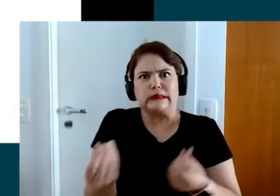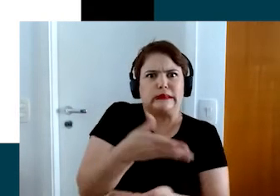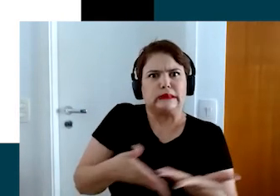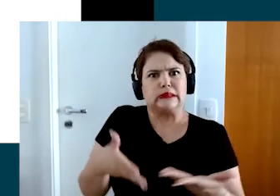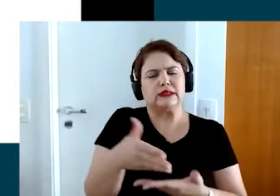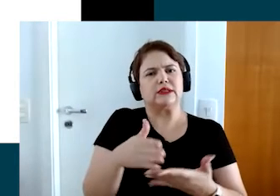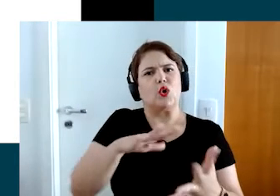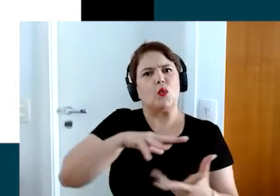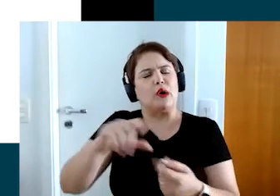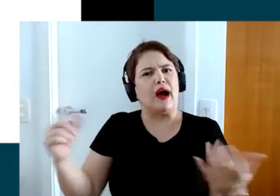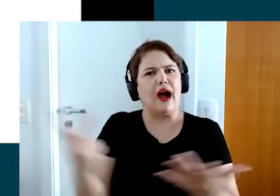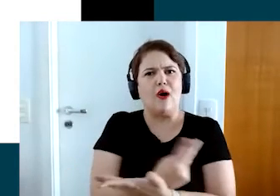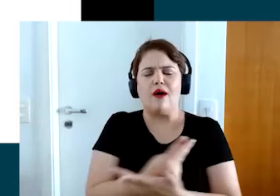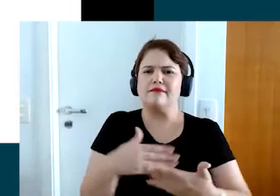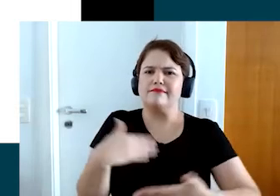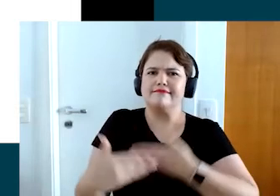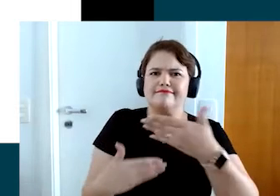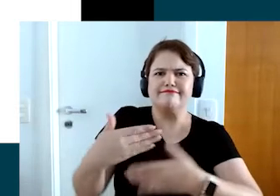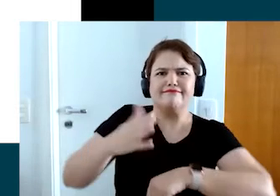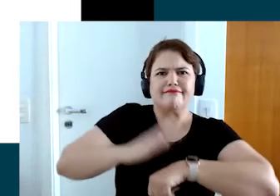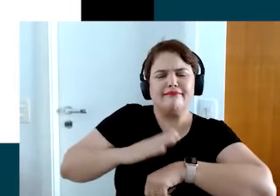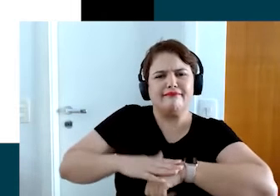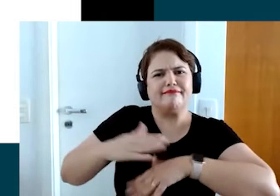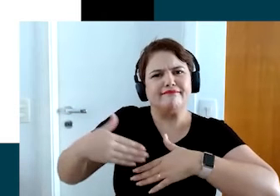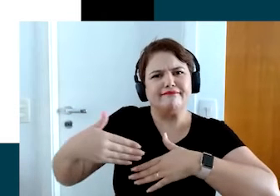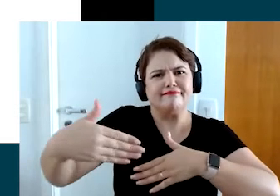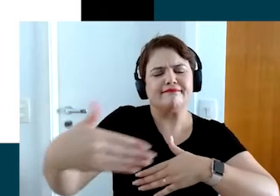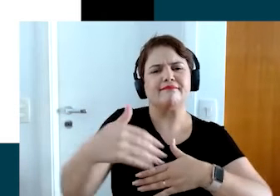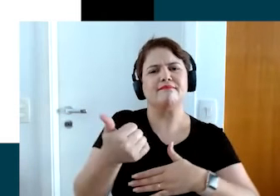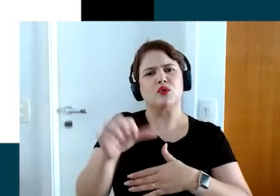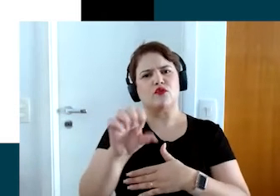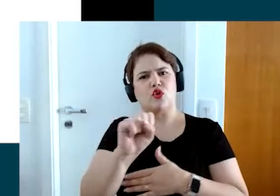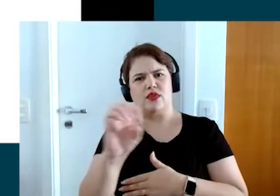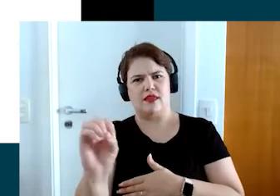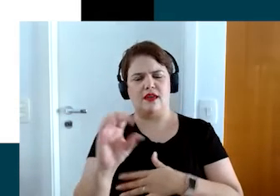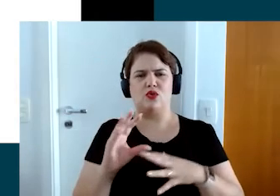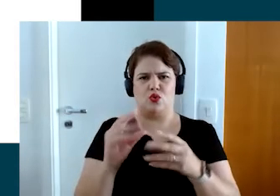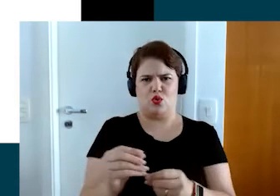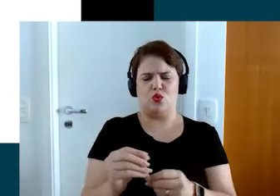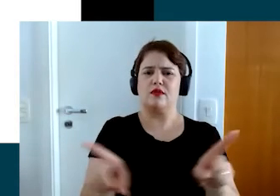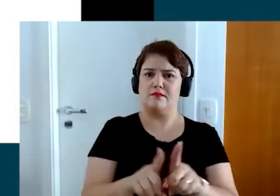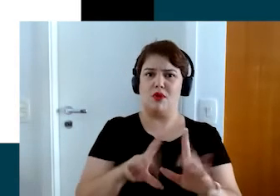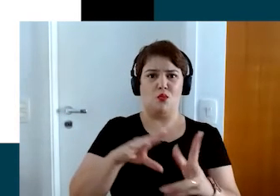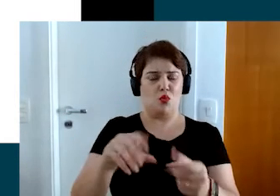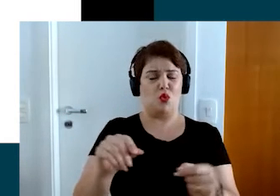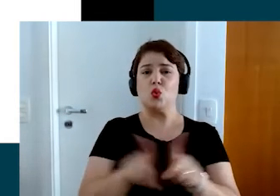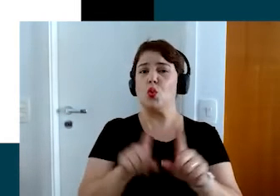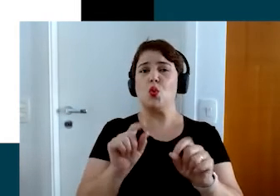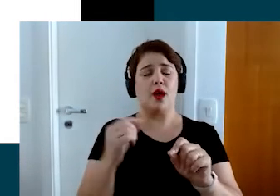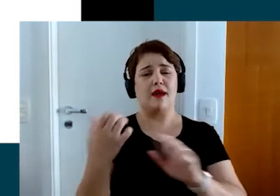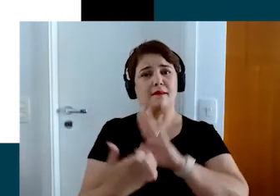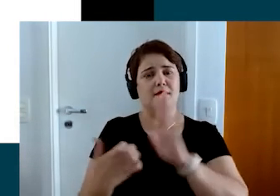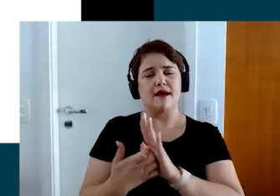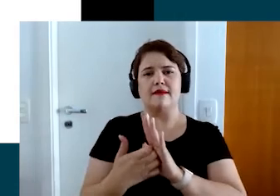VUCA demarcou, ao longo do tempo, né, dessa evolução, desde 1980 de mundo, um momento em que empresas tradicionais foram